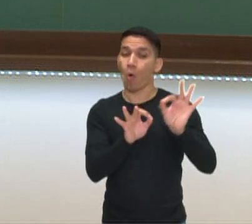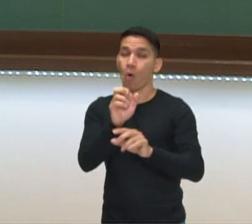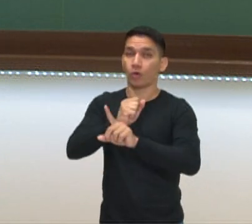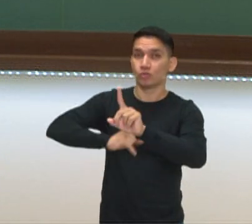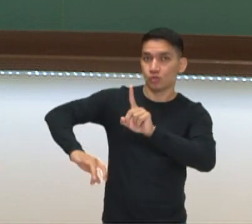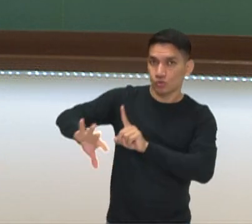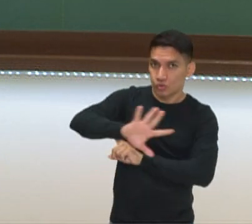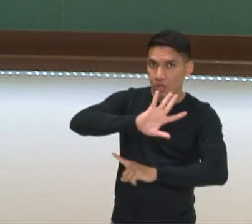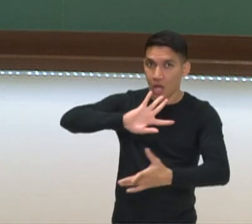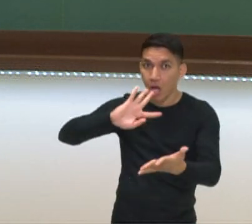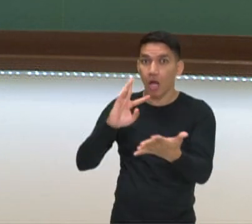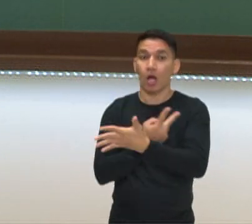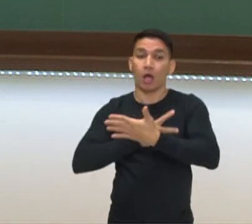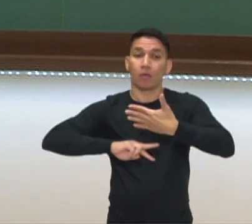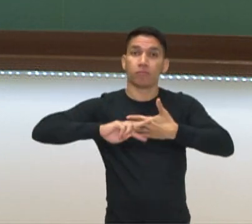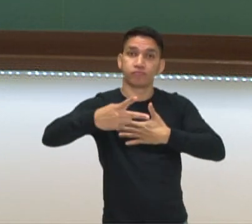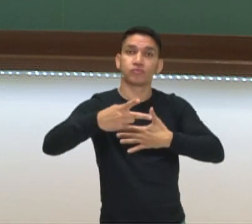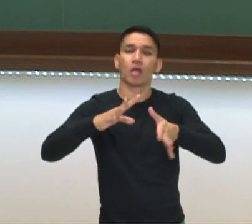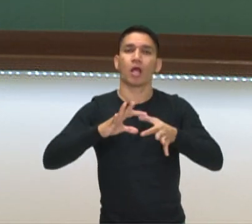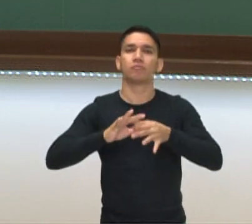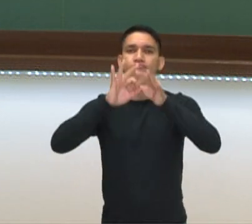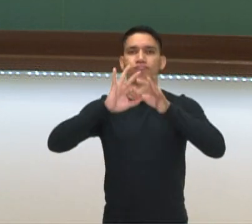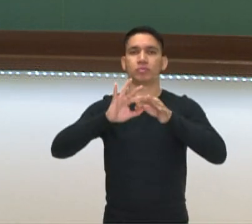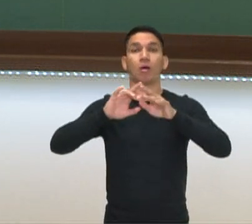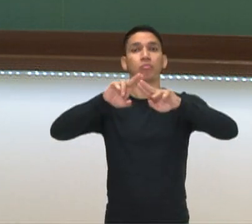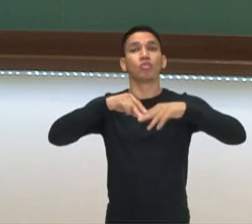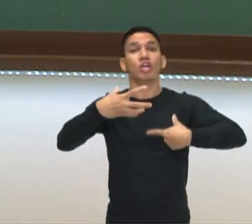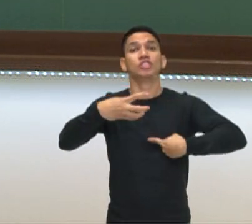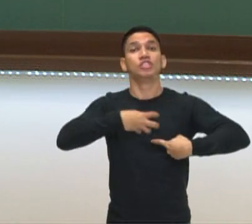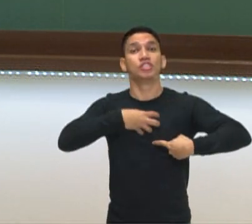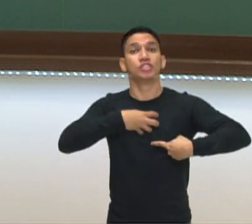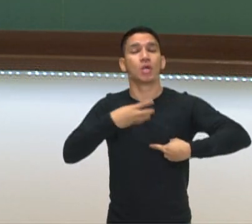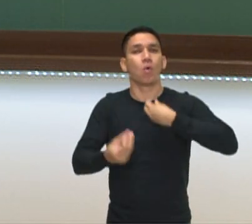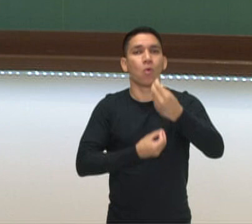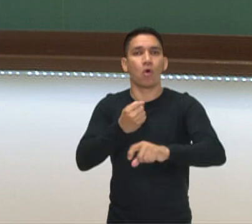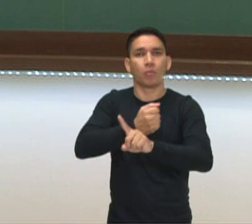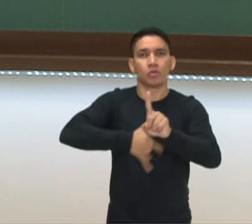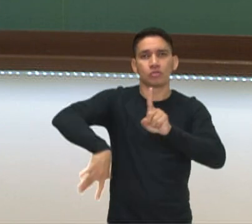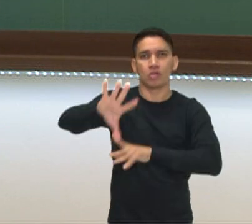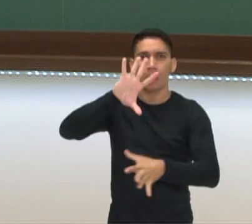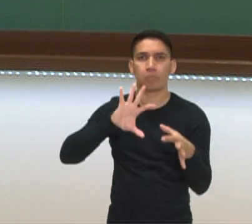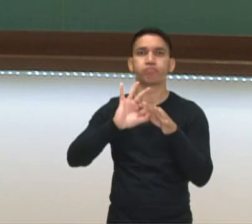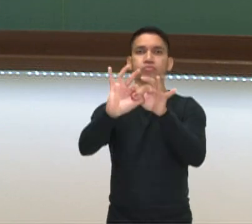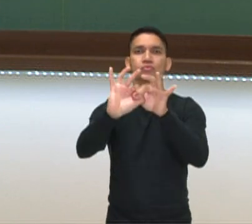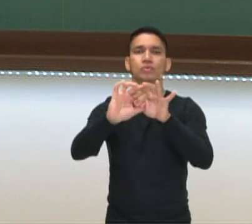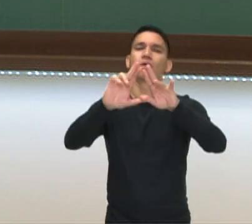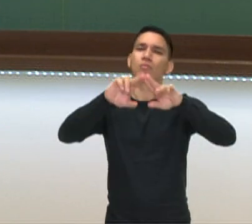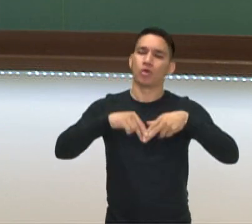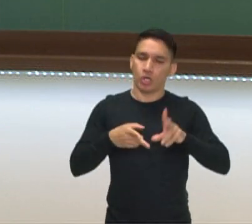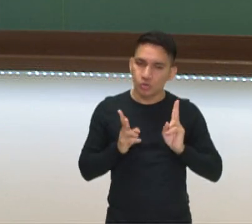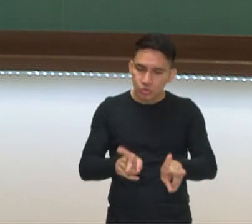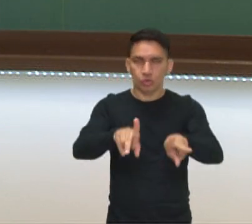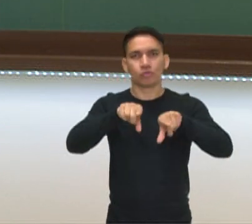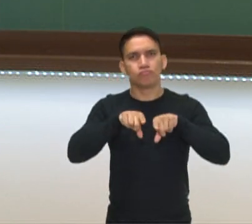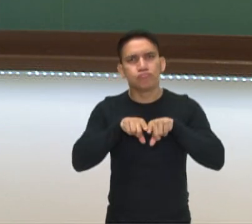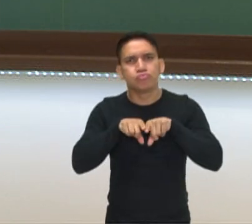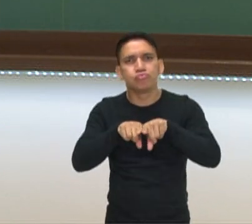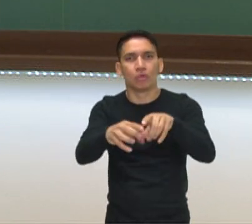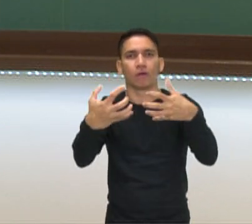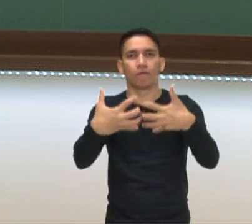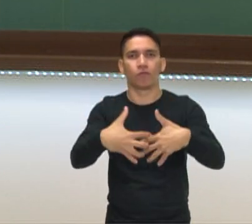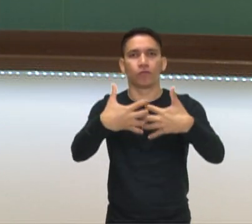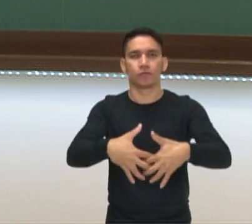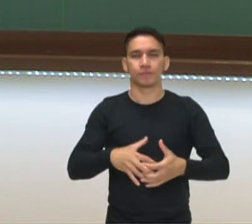que causa a coesão. Então a forma que faz com que a sociedade fique coesa, fique caminhando junta, em bom